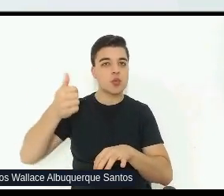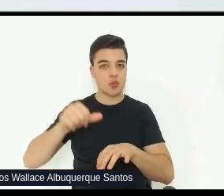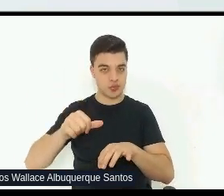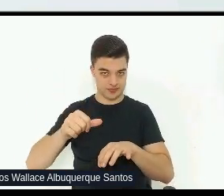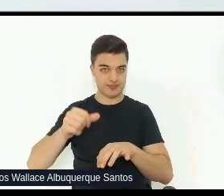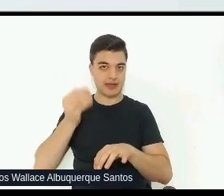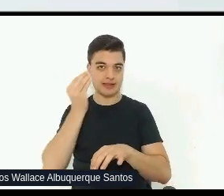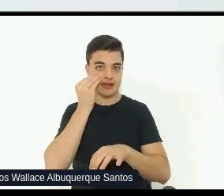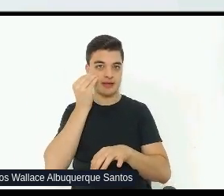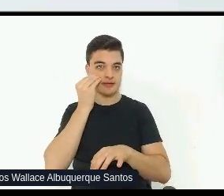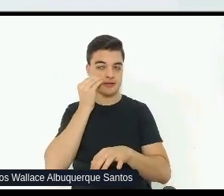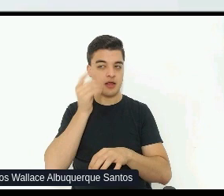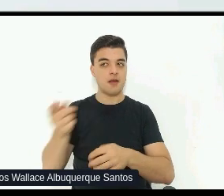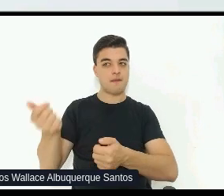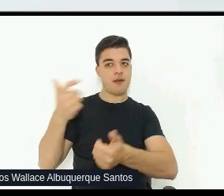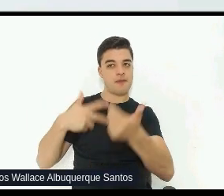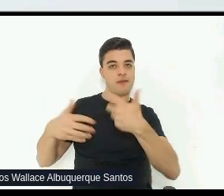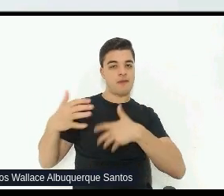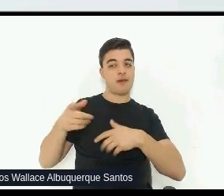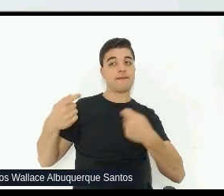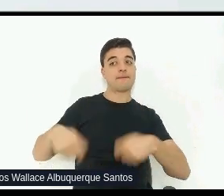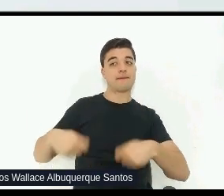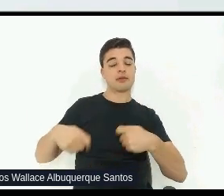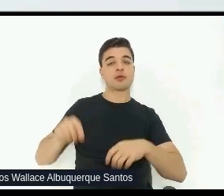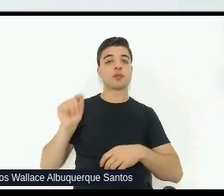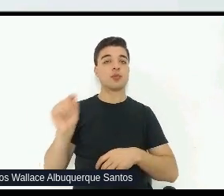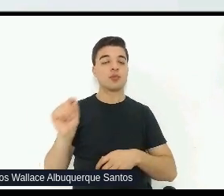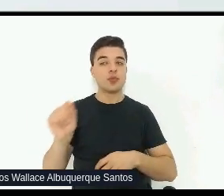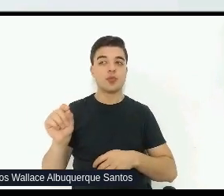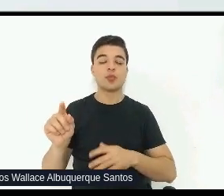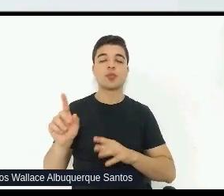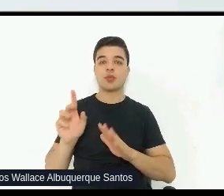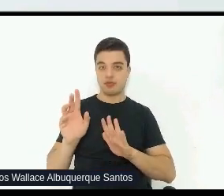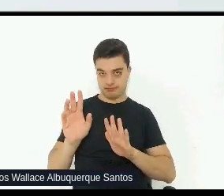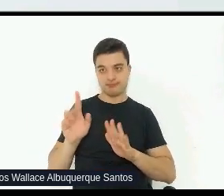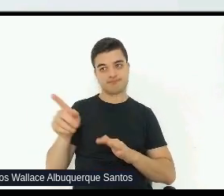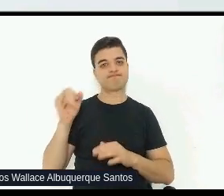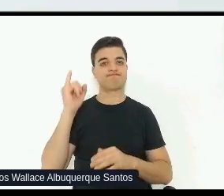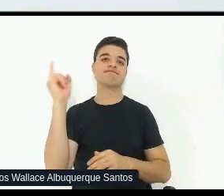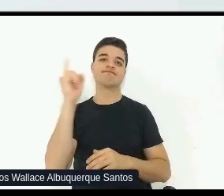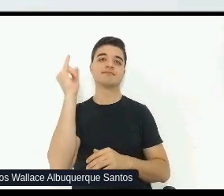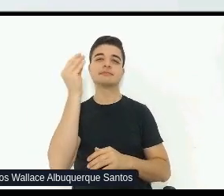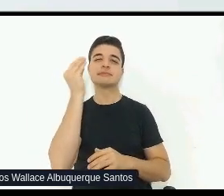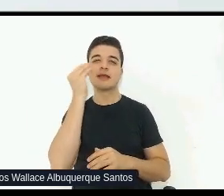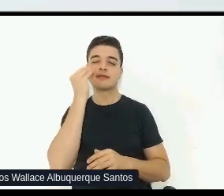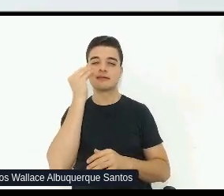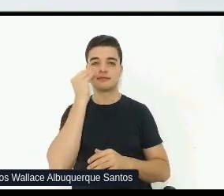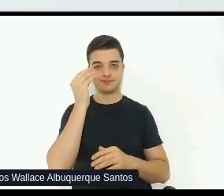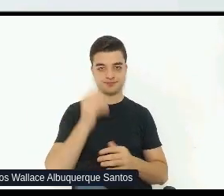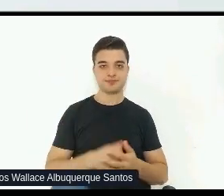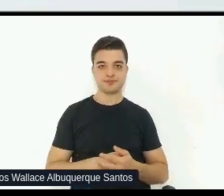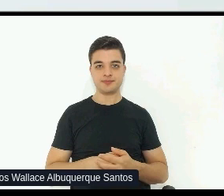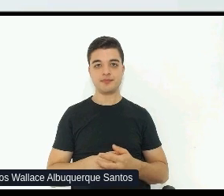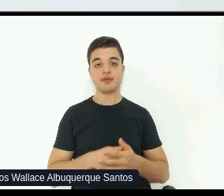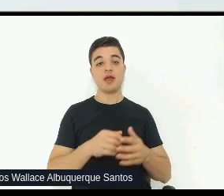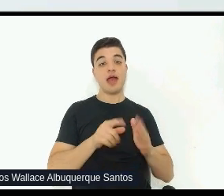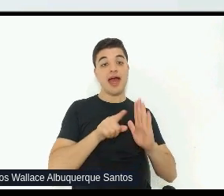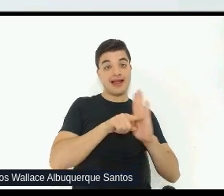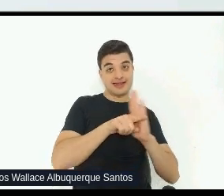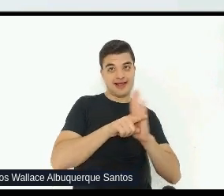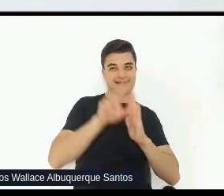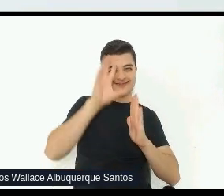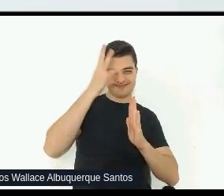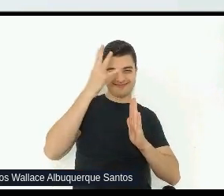nosso usuário, entender quais são as necessidades dele. Então, a gente tem que usar, vai usar a análise heurística, vai se